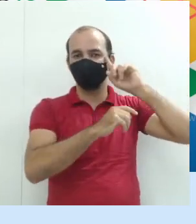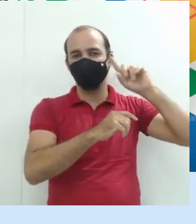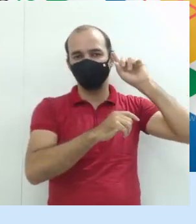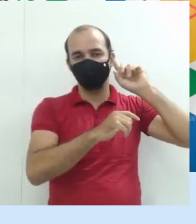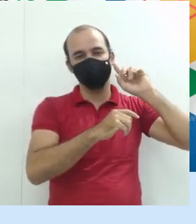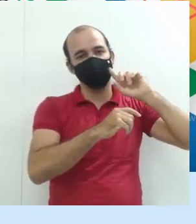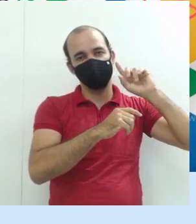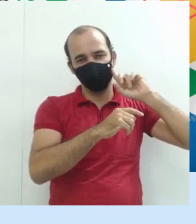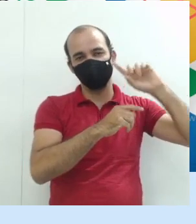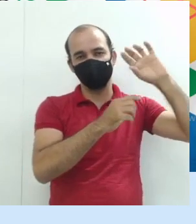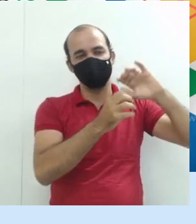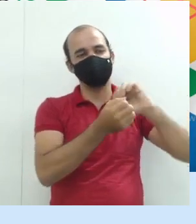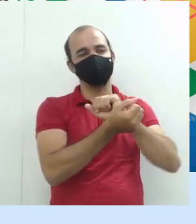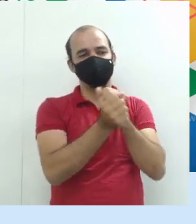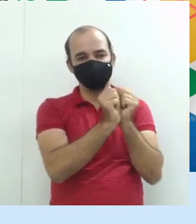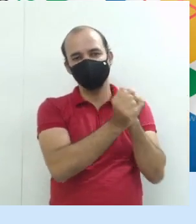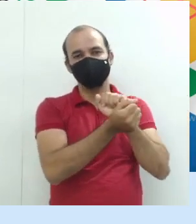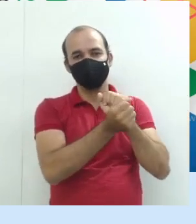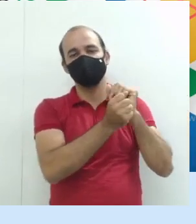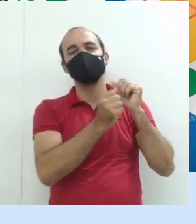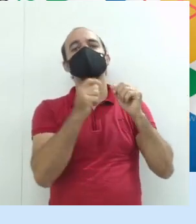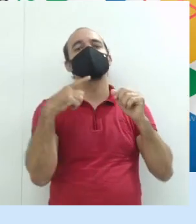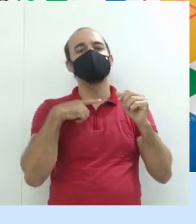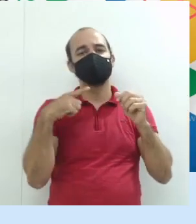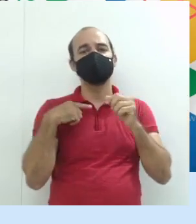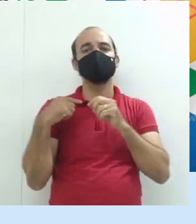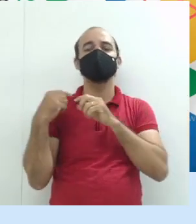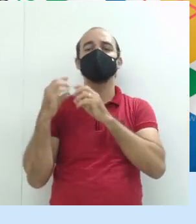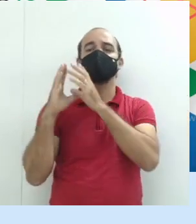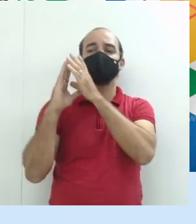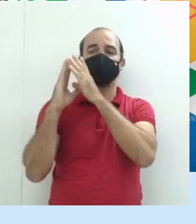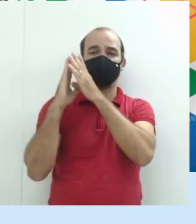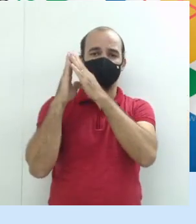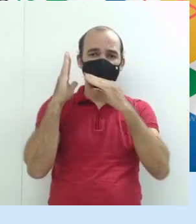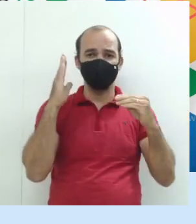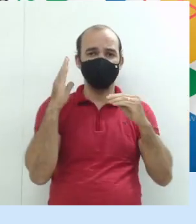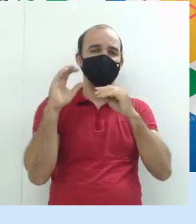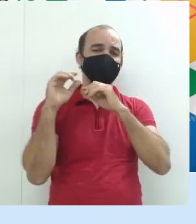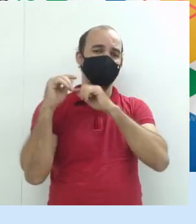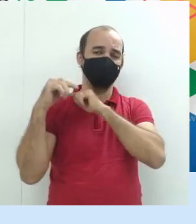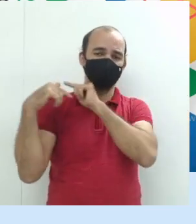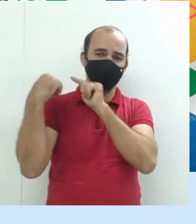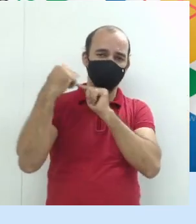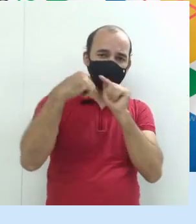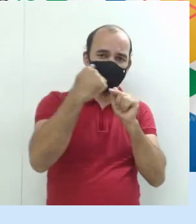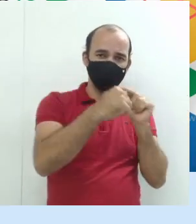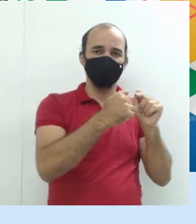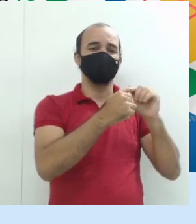E aí, né, seus descendentes começaram a trabalhar,